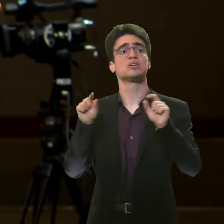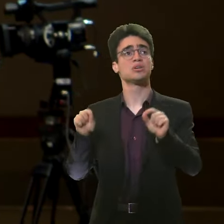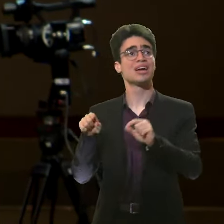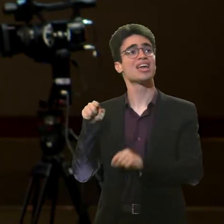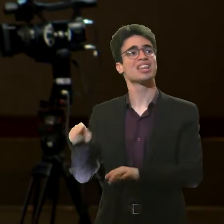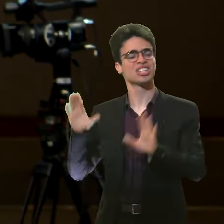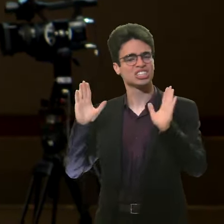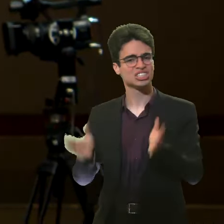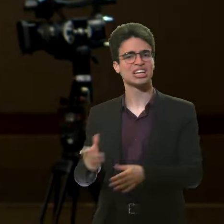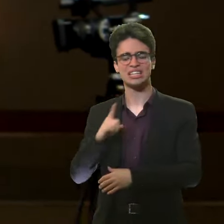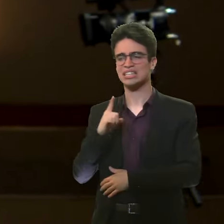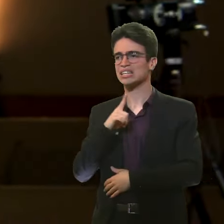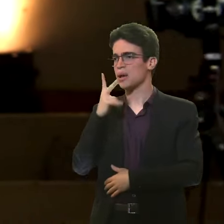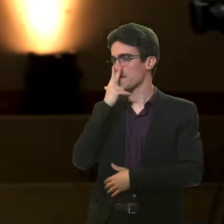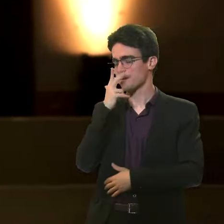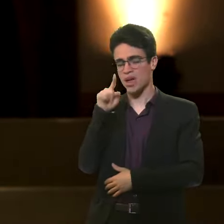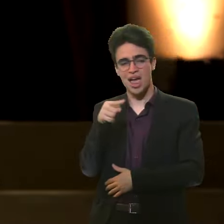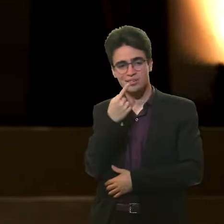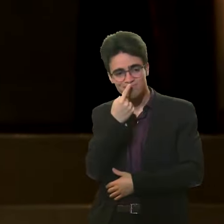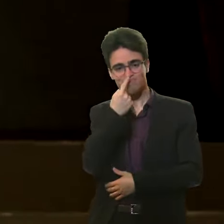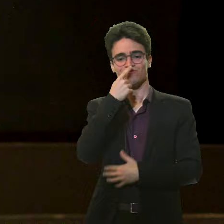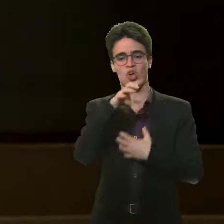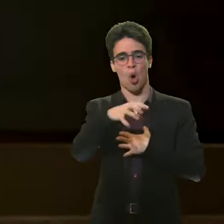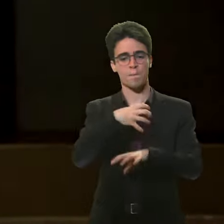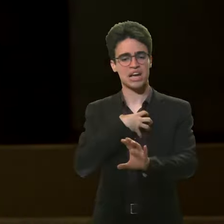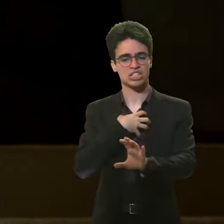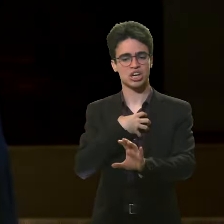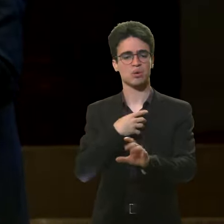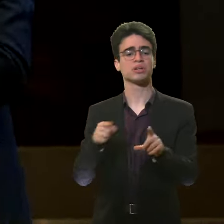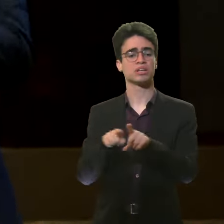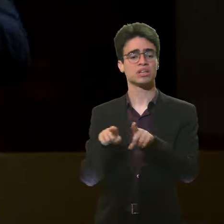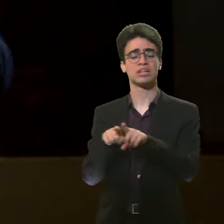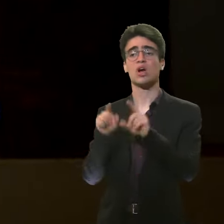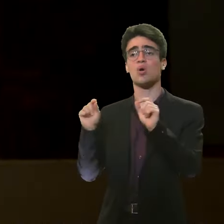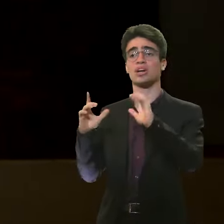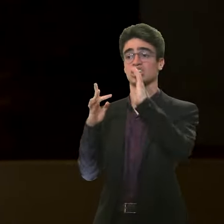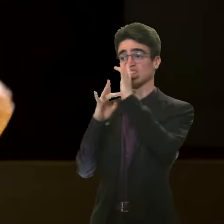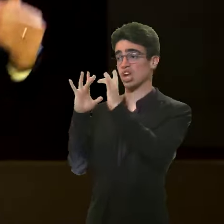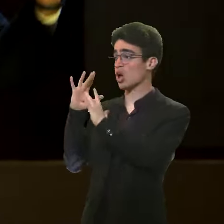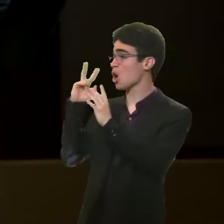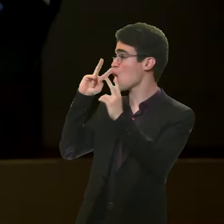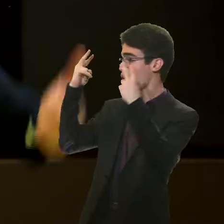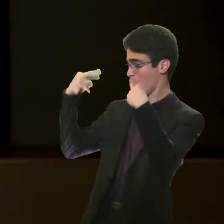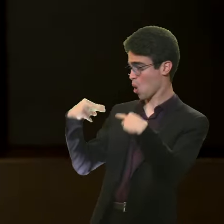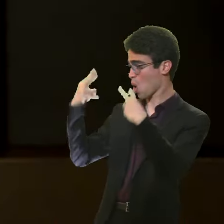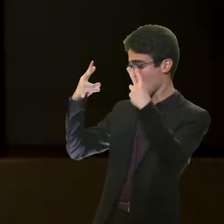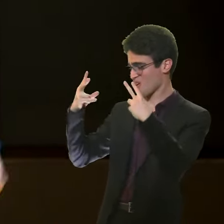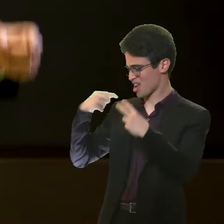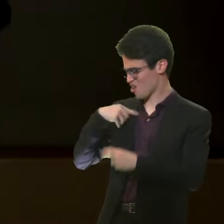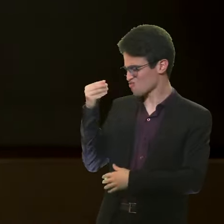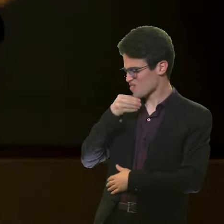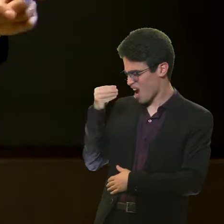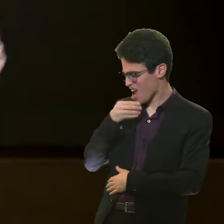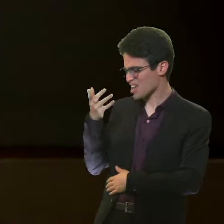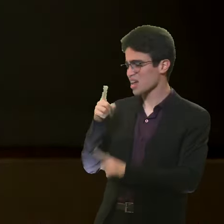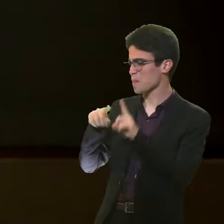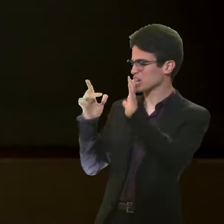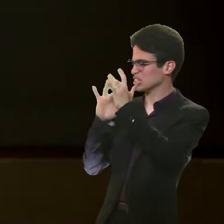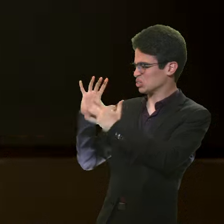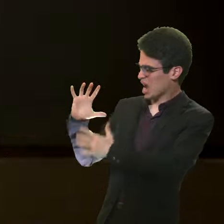de íntima compaixão, a palavra diz, ele olha para nós, nas nossas fraquezas, no nosso sofrimento, na nossa falta de fé, e